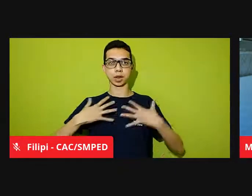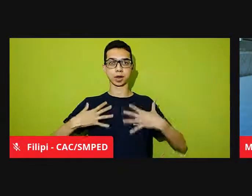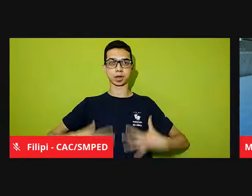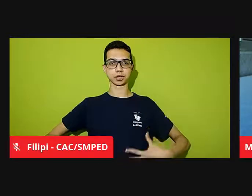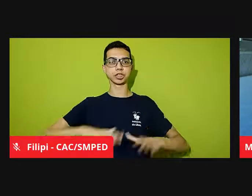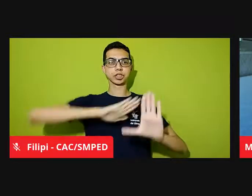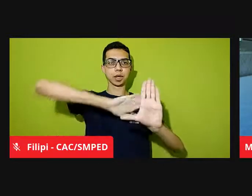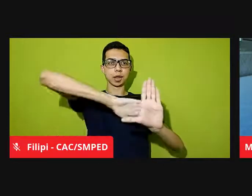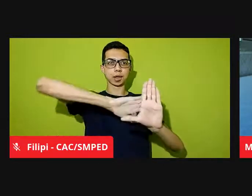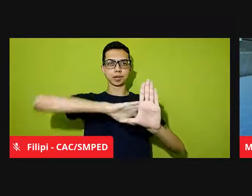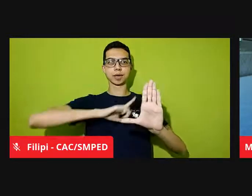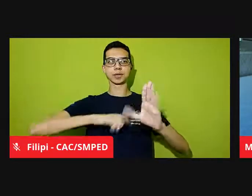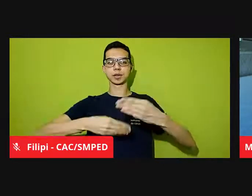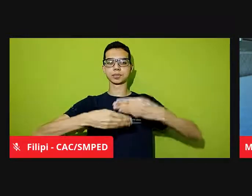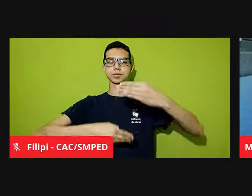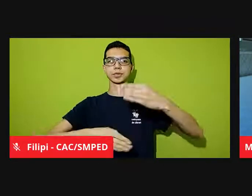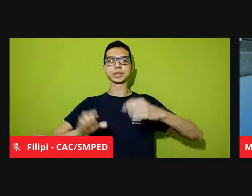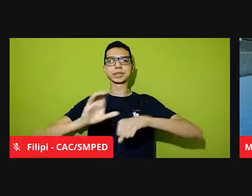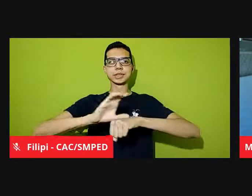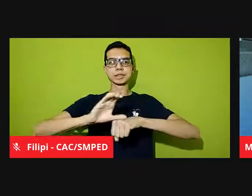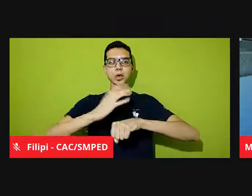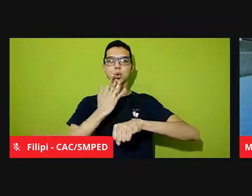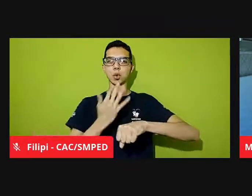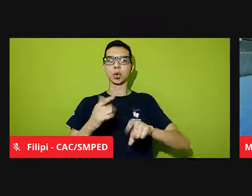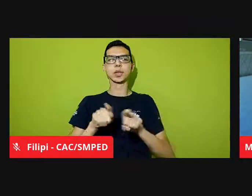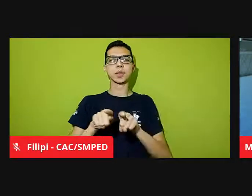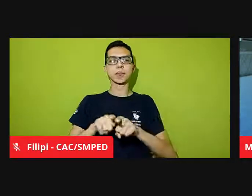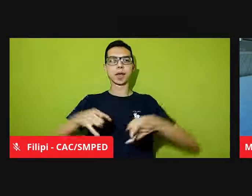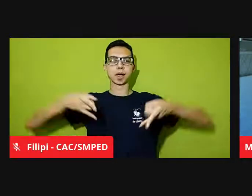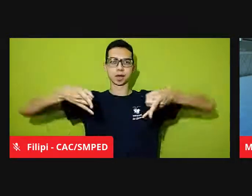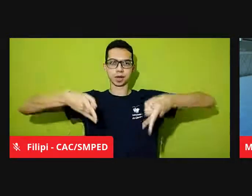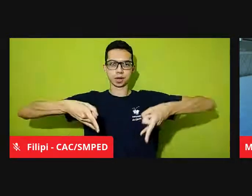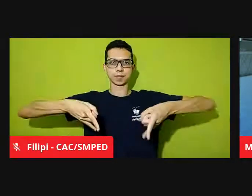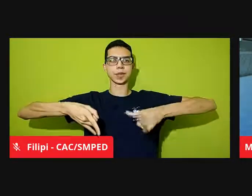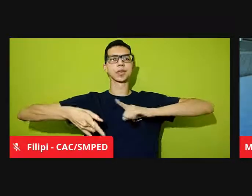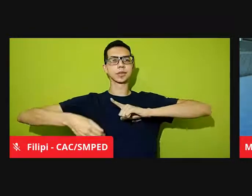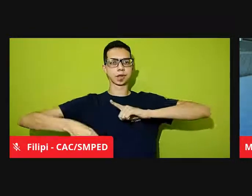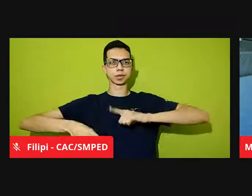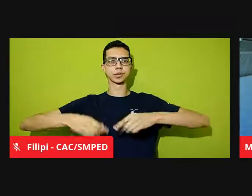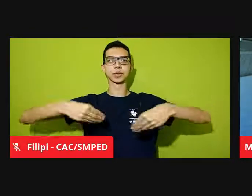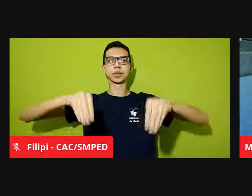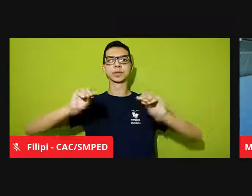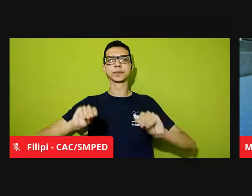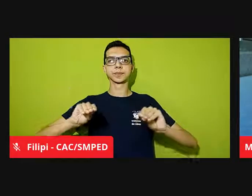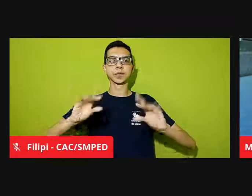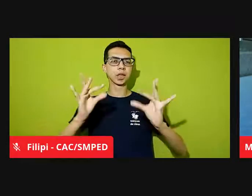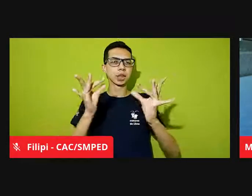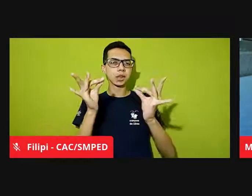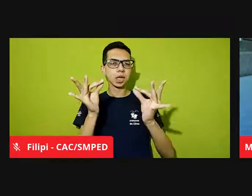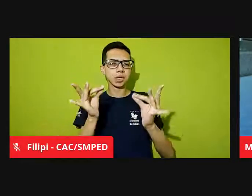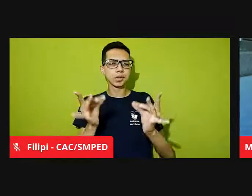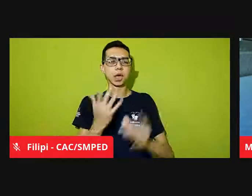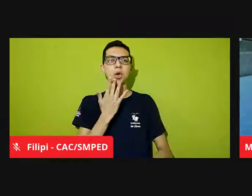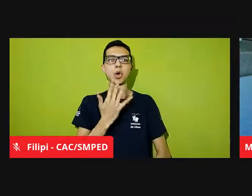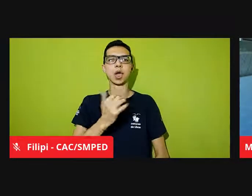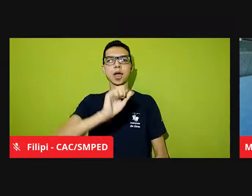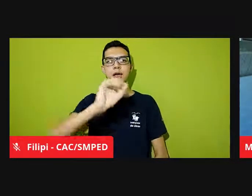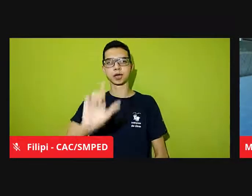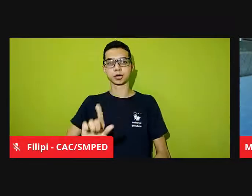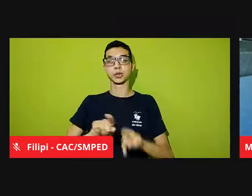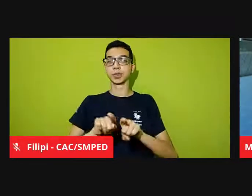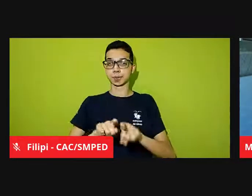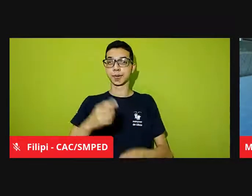tem uma parede cinza e uma cama com uma colcha com detalhes na cor azul e